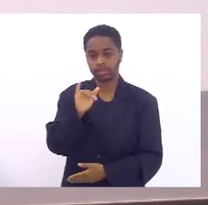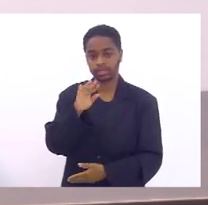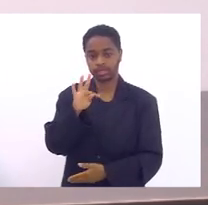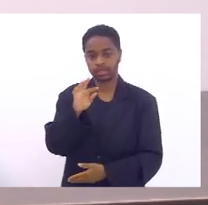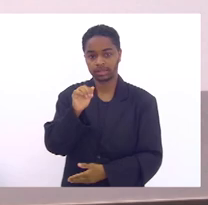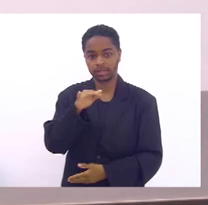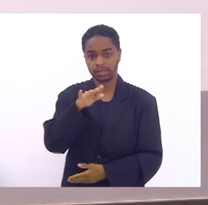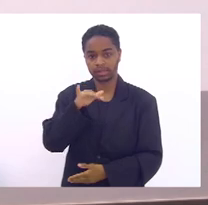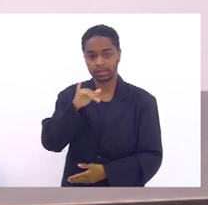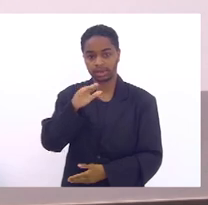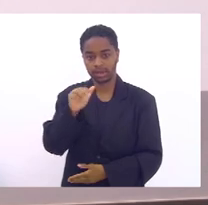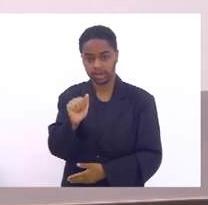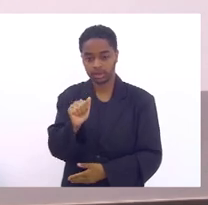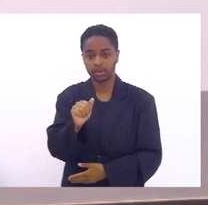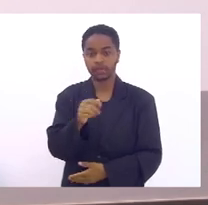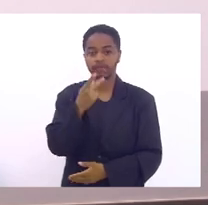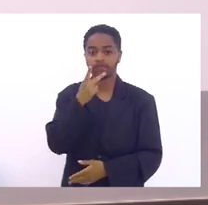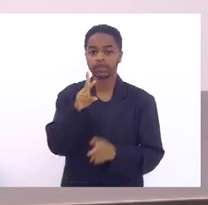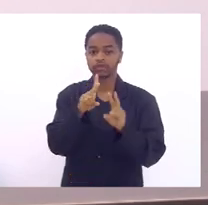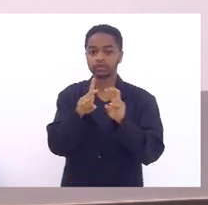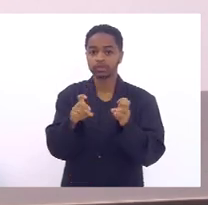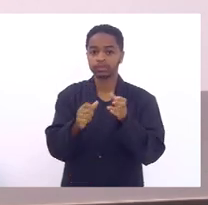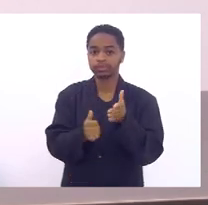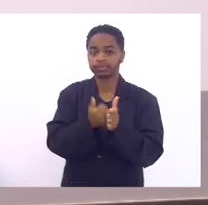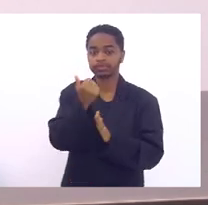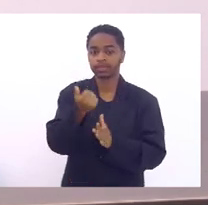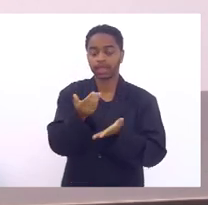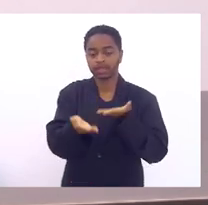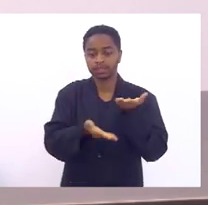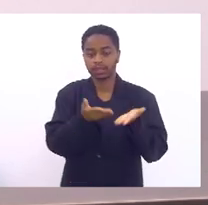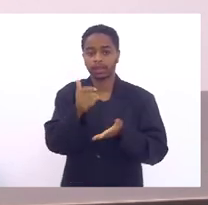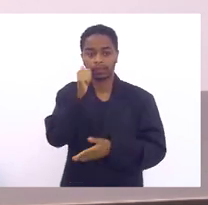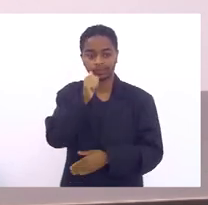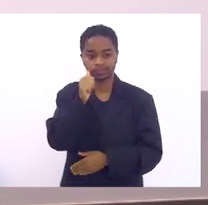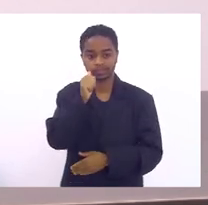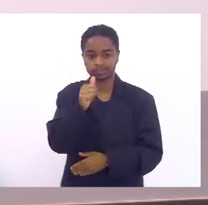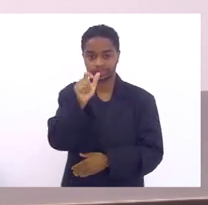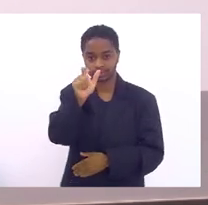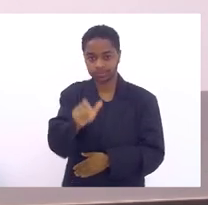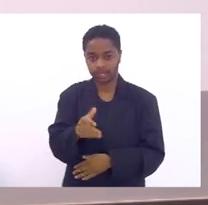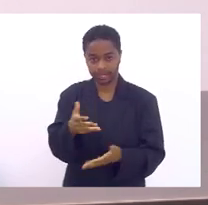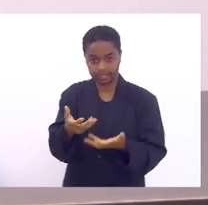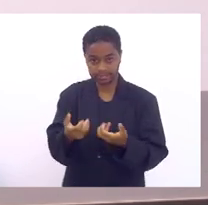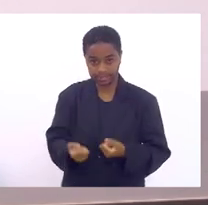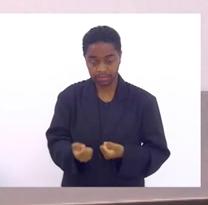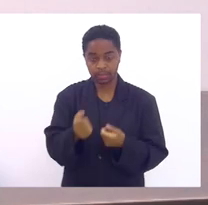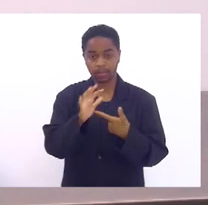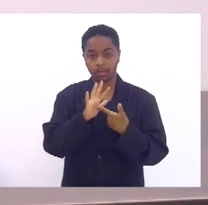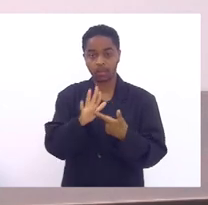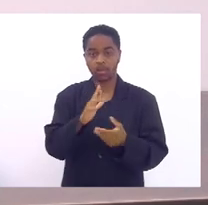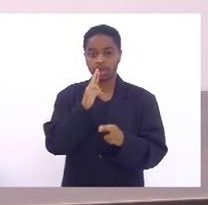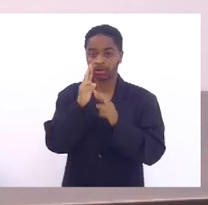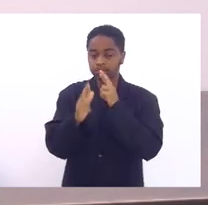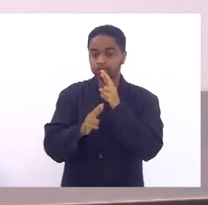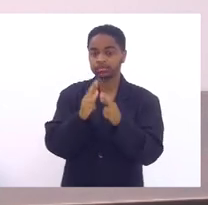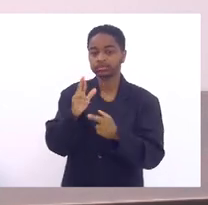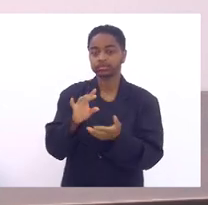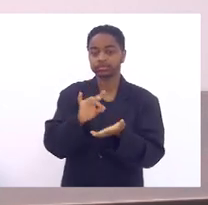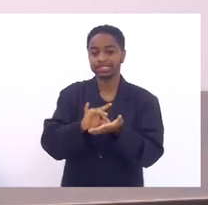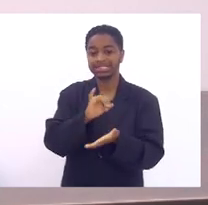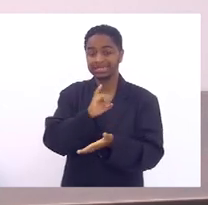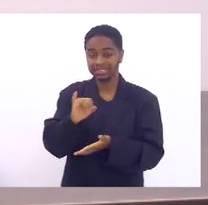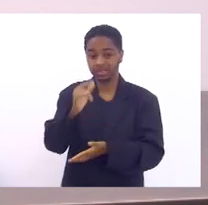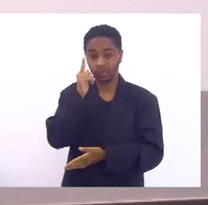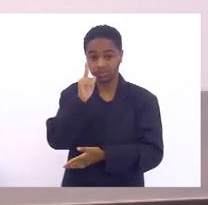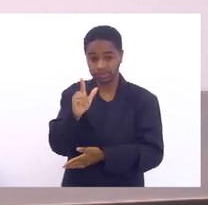importância do primeiro atendimento que a mulher vítima de violência doméstica recebe eh como o resultado do sair ou não da